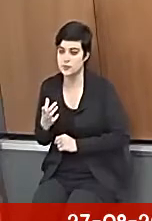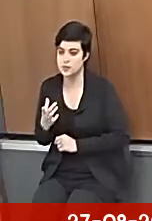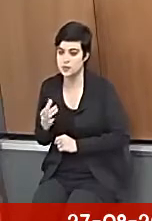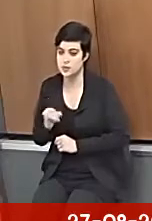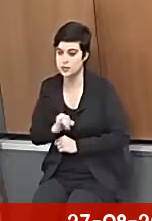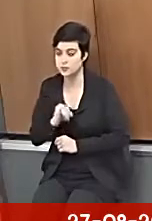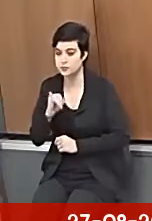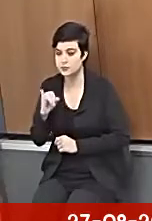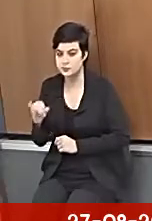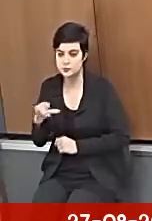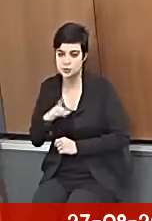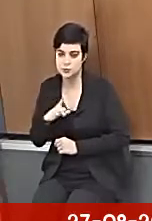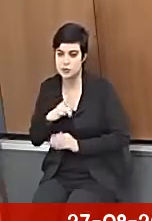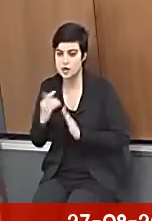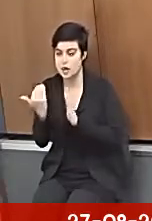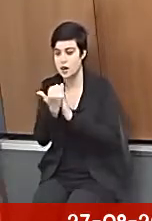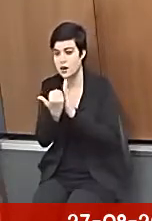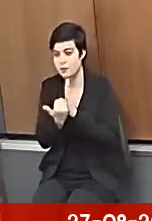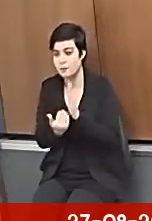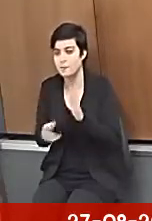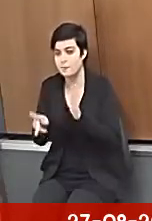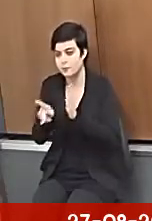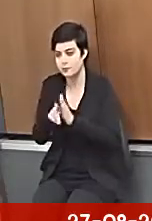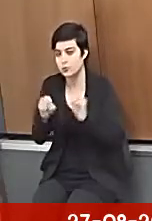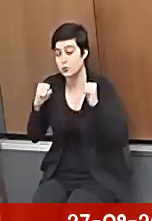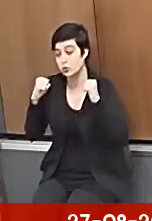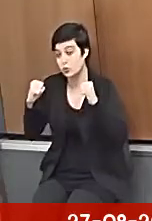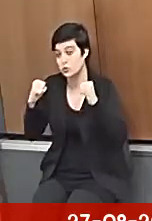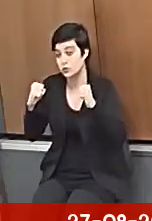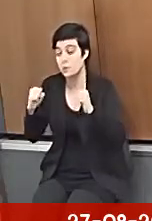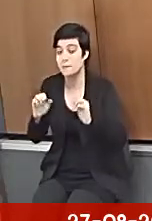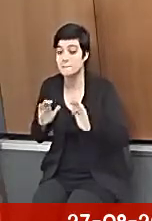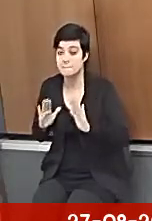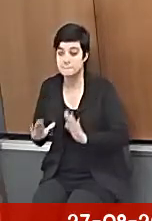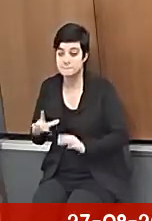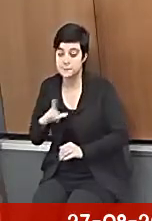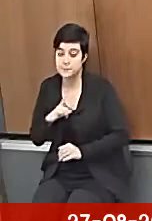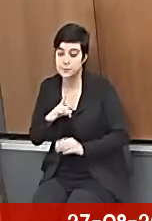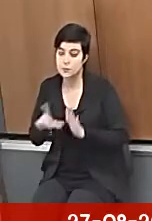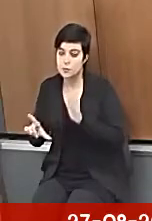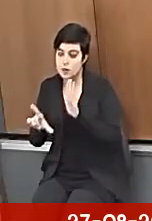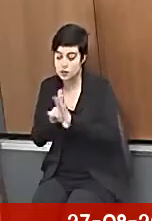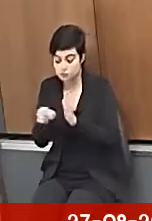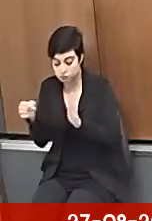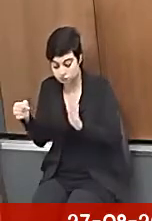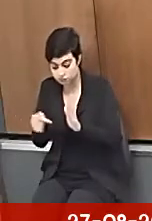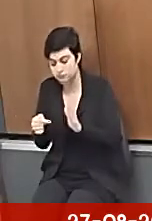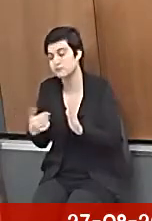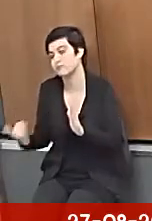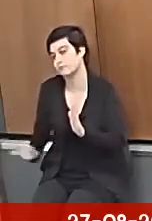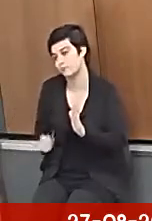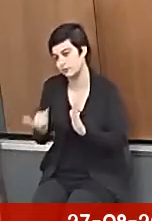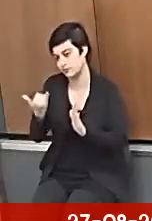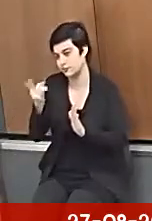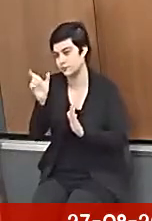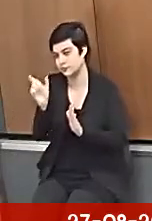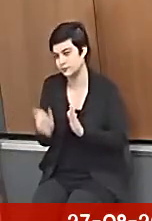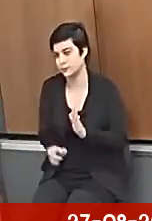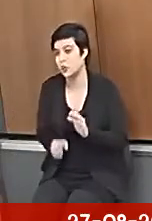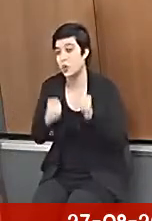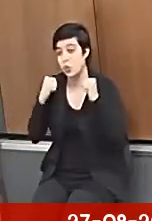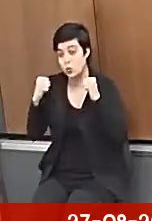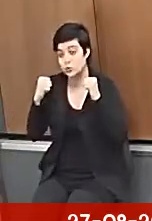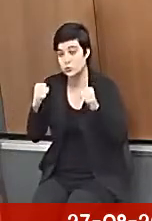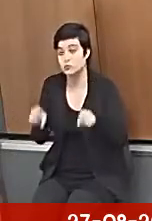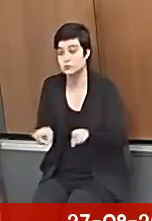não regulamenta determinada situação mas o fato de a gente tem uma lei específica já demonstra o tão importante que é o torcedor tão